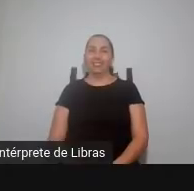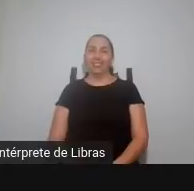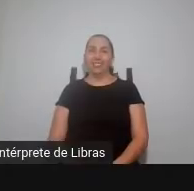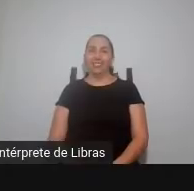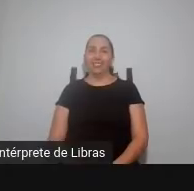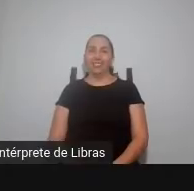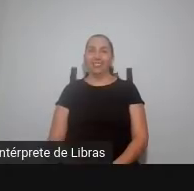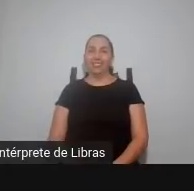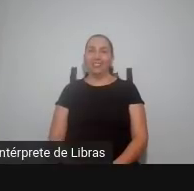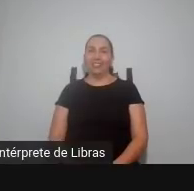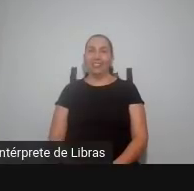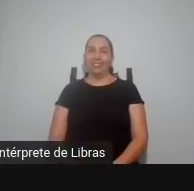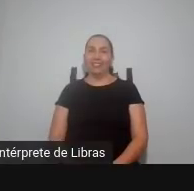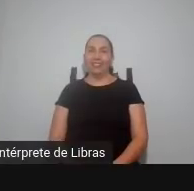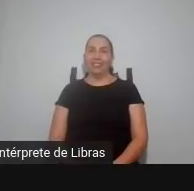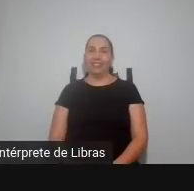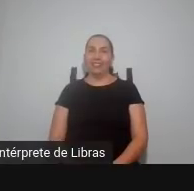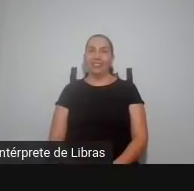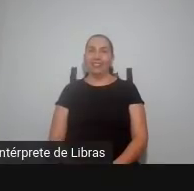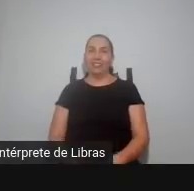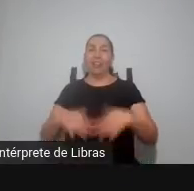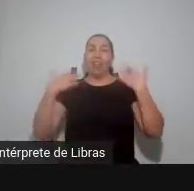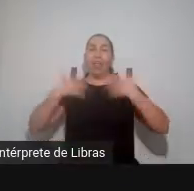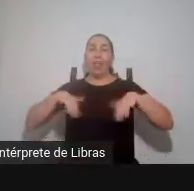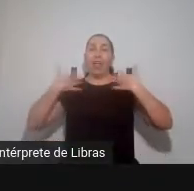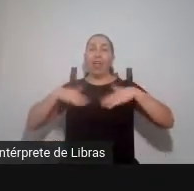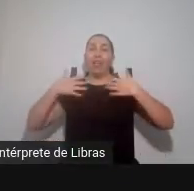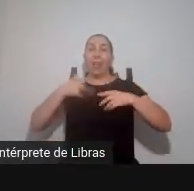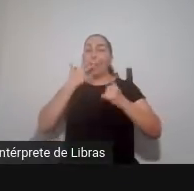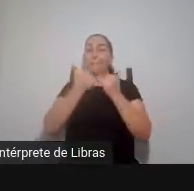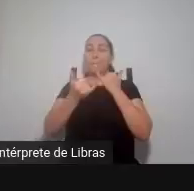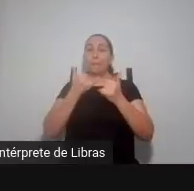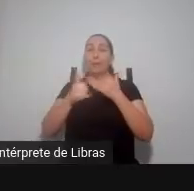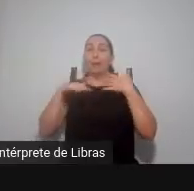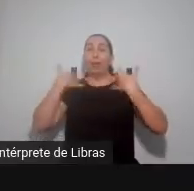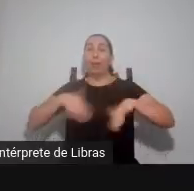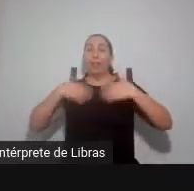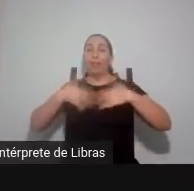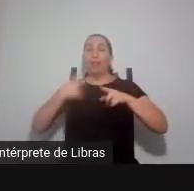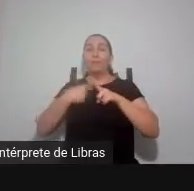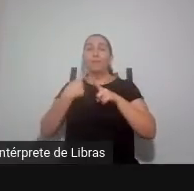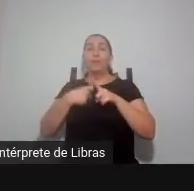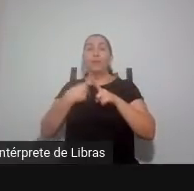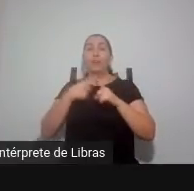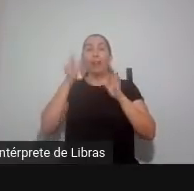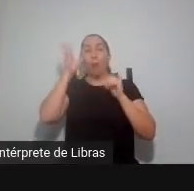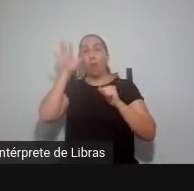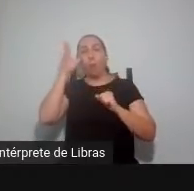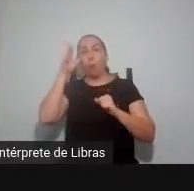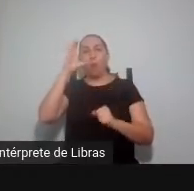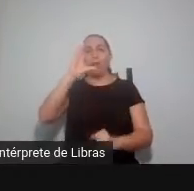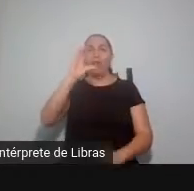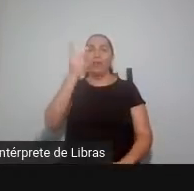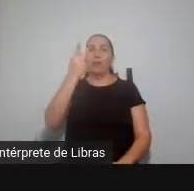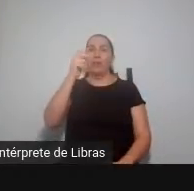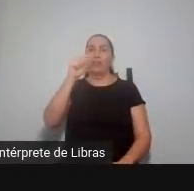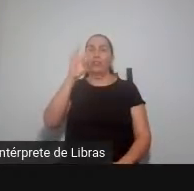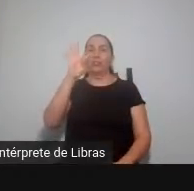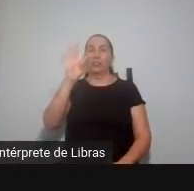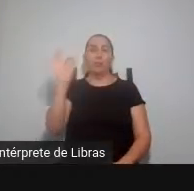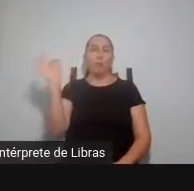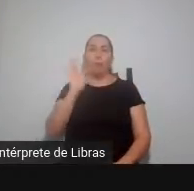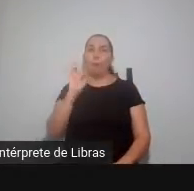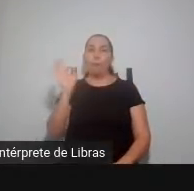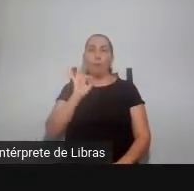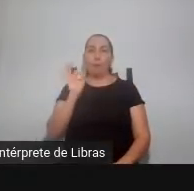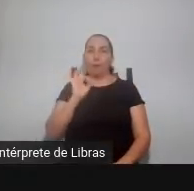chat não está visível para mim, não. Pois eu estou vendo tudo. Ainda bem que você não está vendo, Doca.